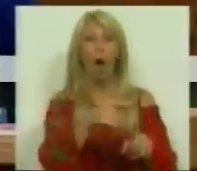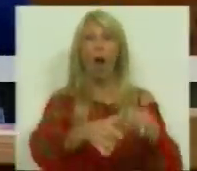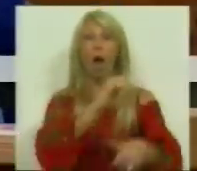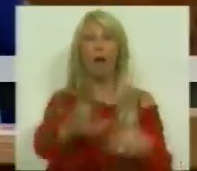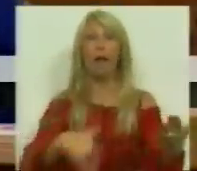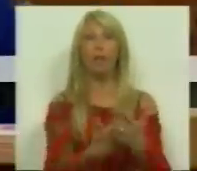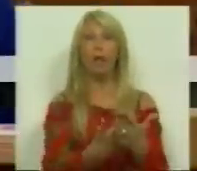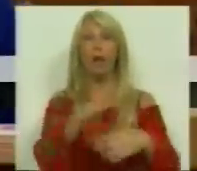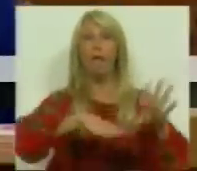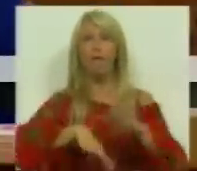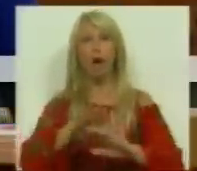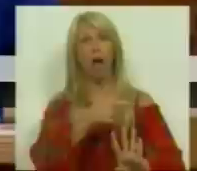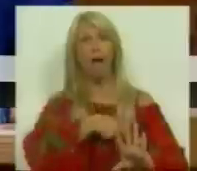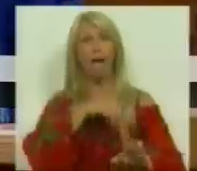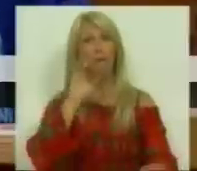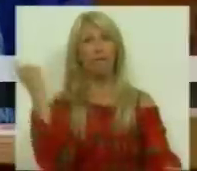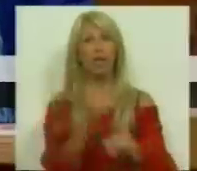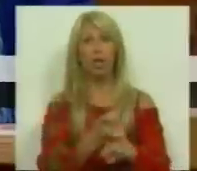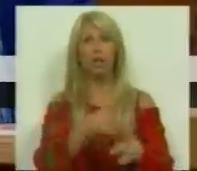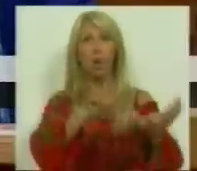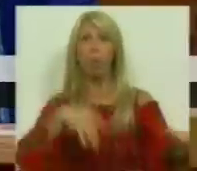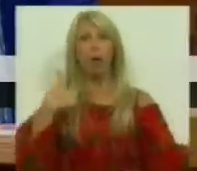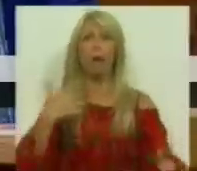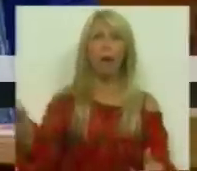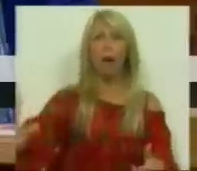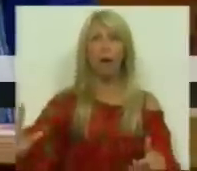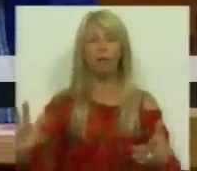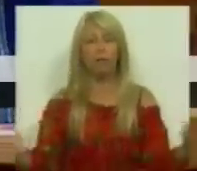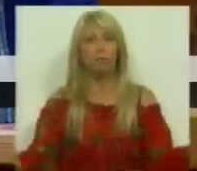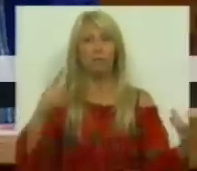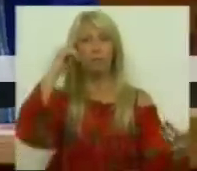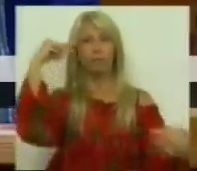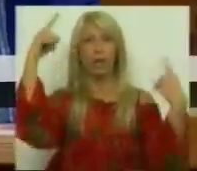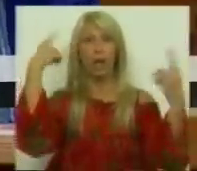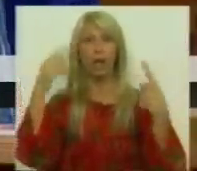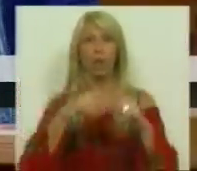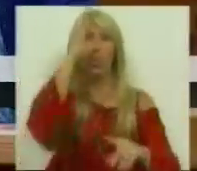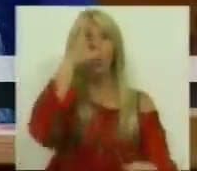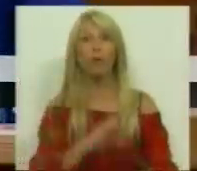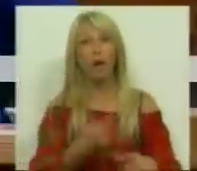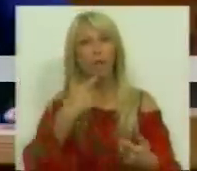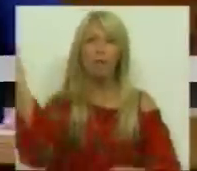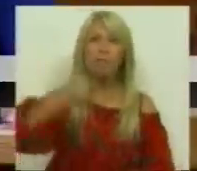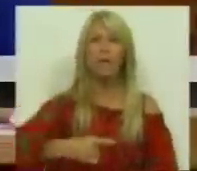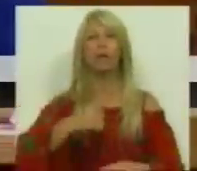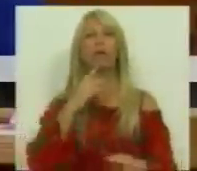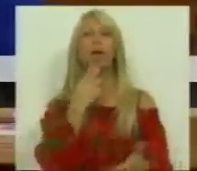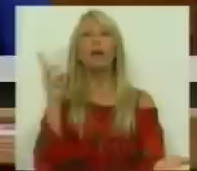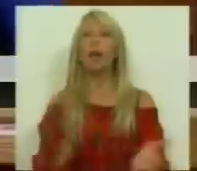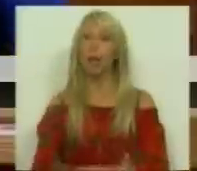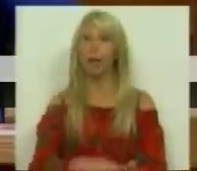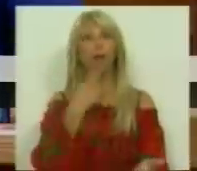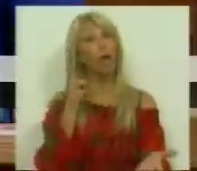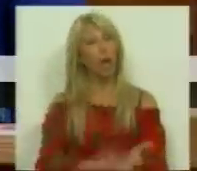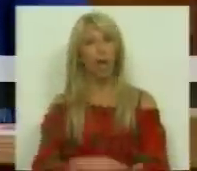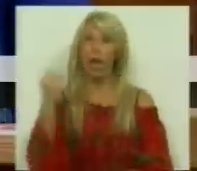ao crivo da fiscalização parlamentar. Este delírio governativo exige realidade e a realidade